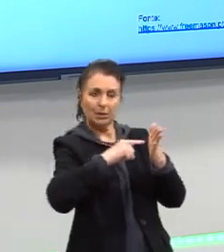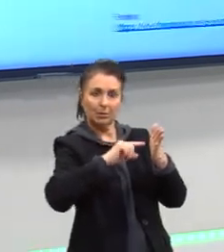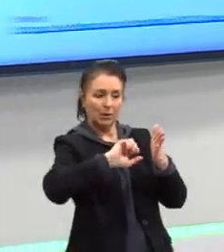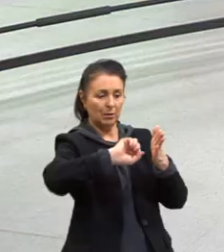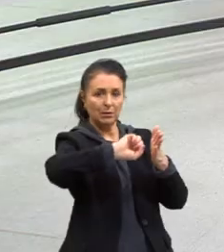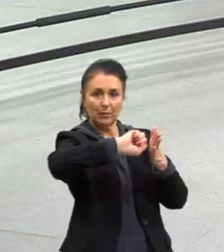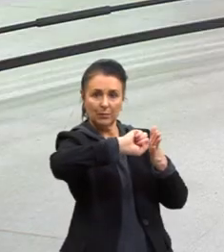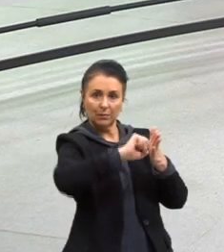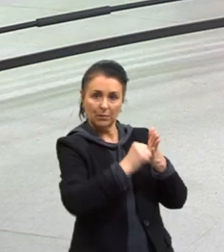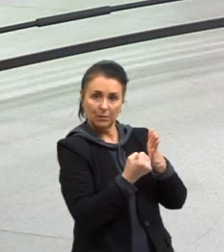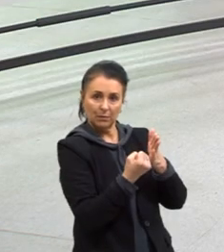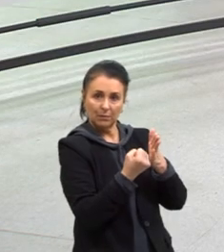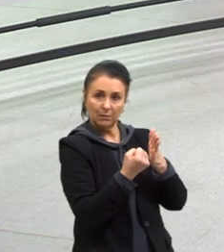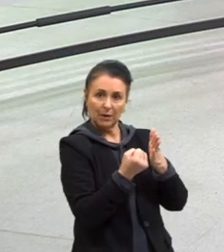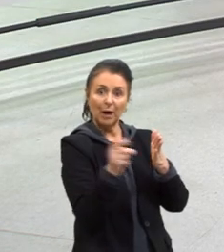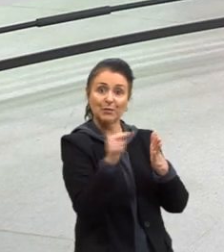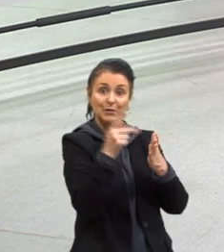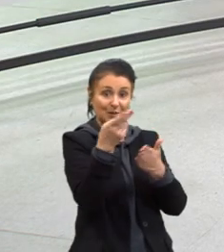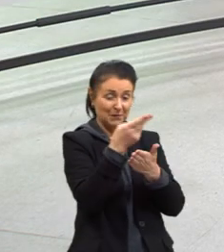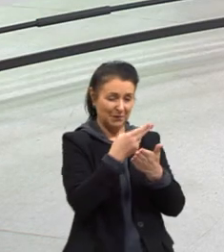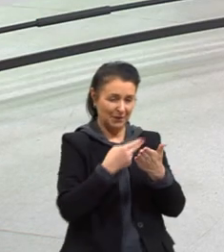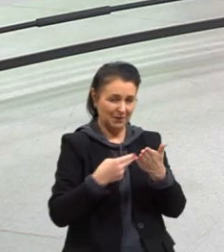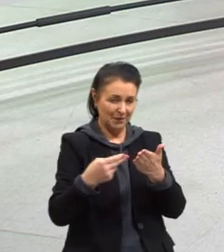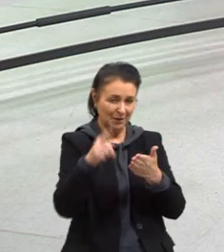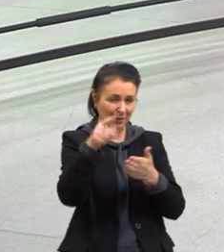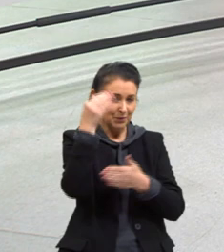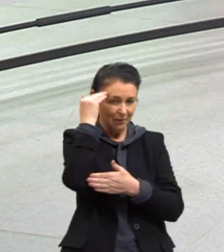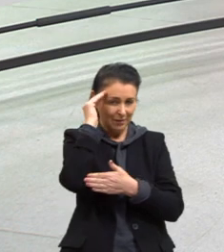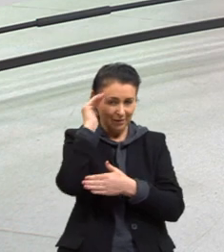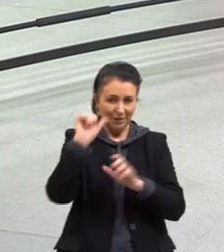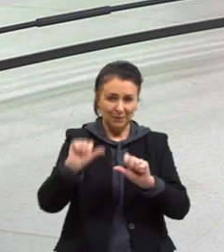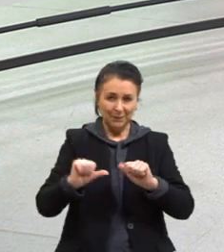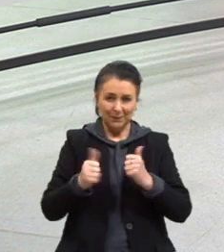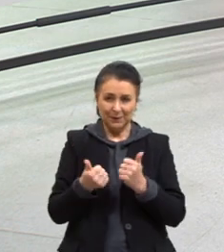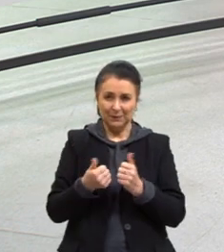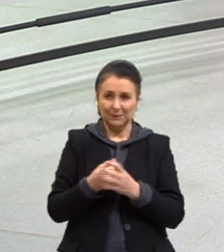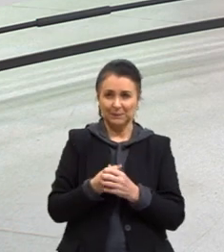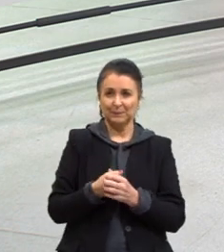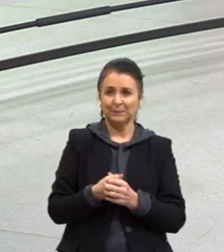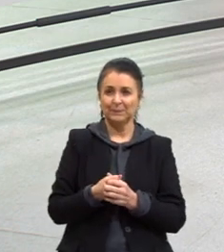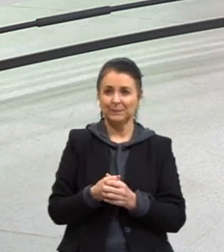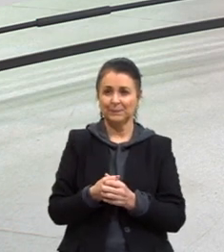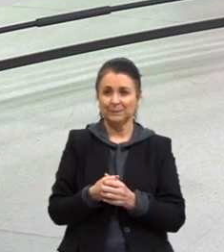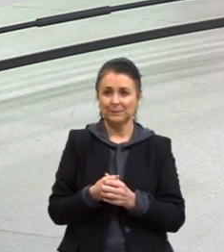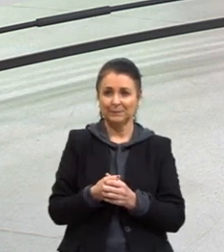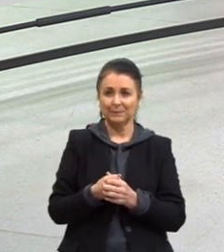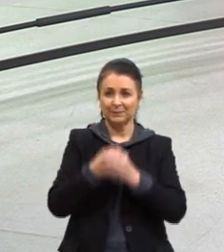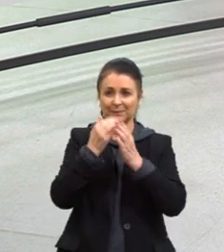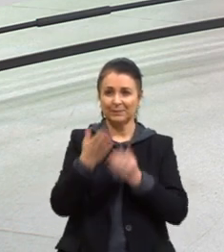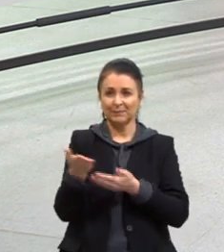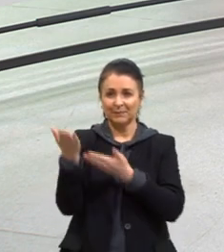tem uma uma maçaneta eu vou desenhar aqui rapidinho só para ficar mais fácil a porta aqui ó